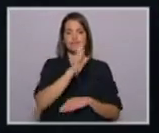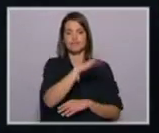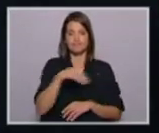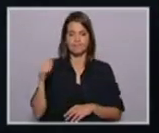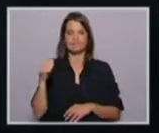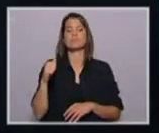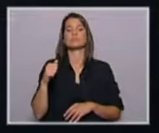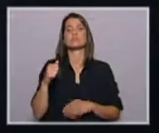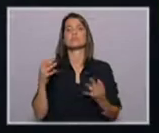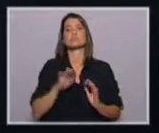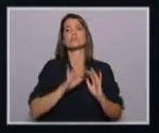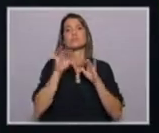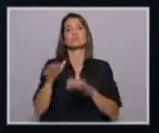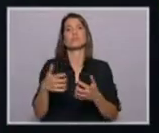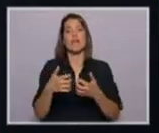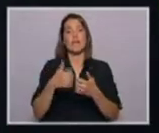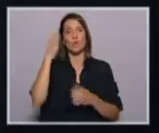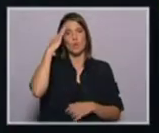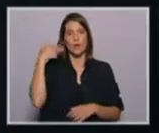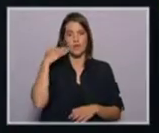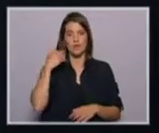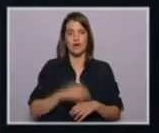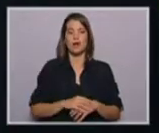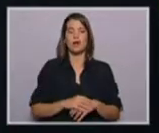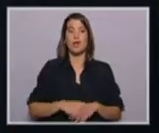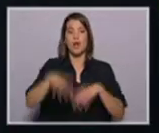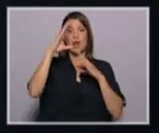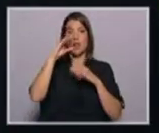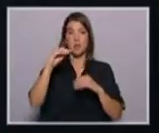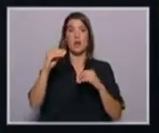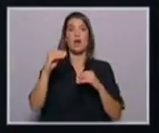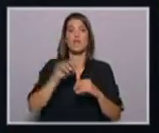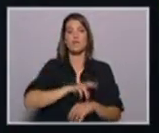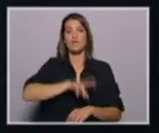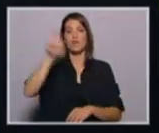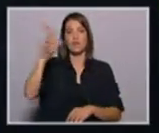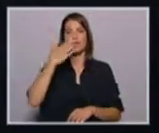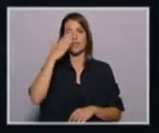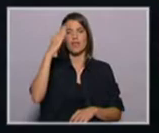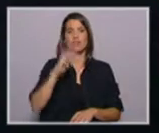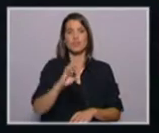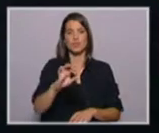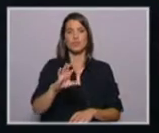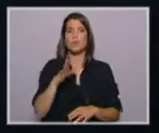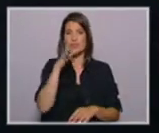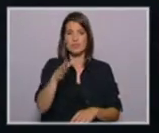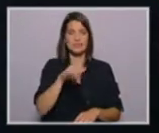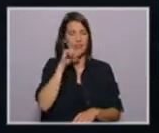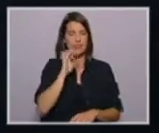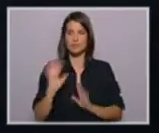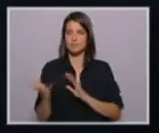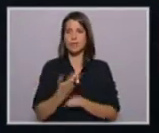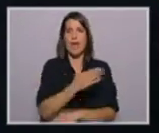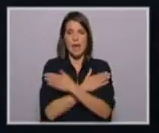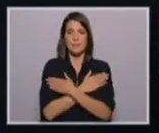e combateu na Guerra da Coreia. Passeou na Lua aos 38 anos de idade, mas disse sempre, nos círculos de amigos,